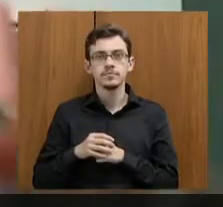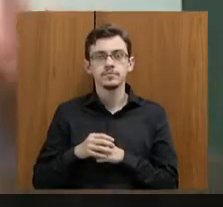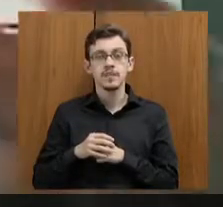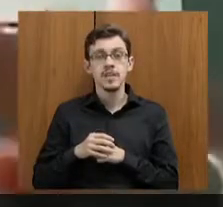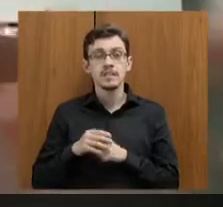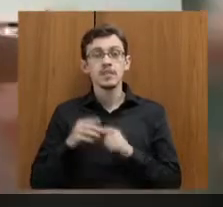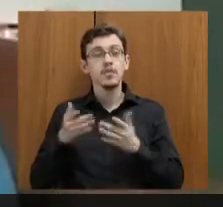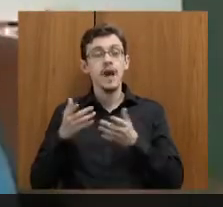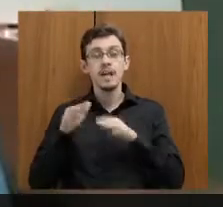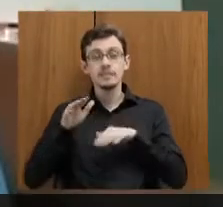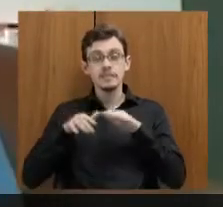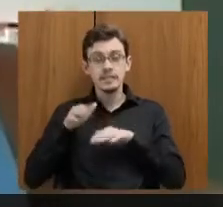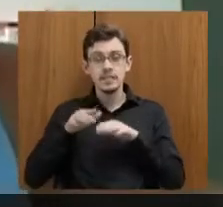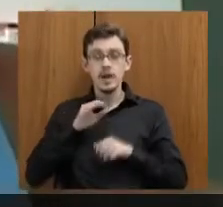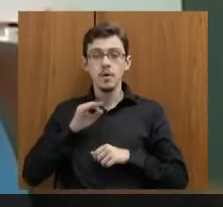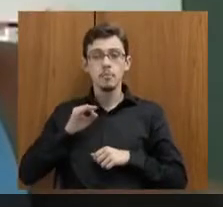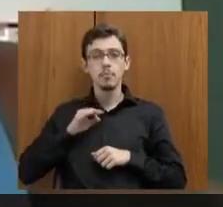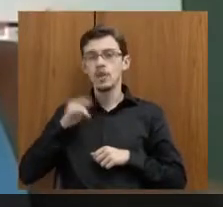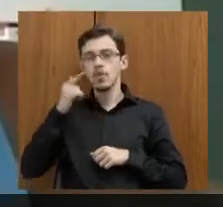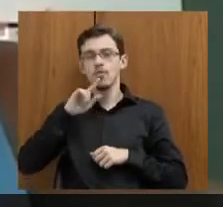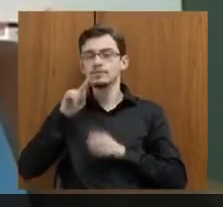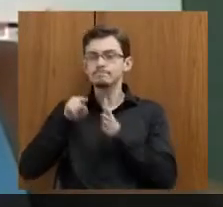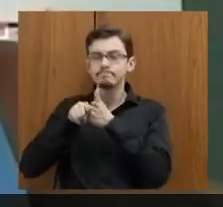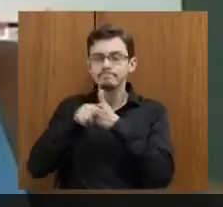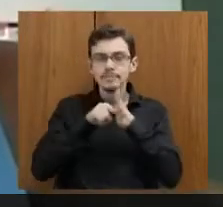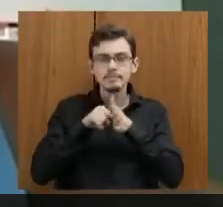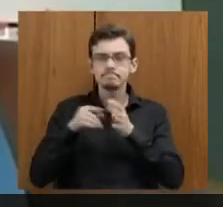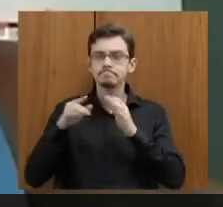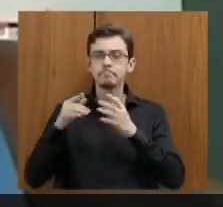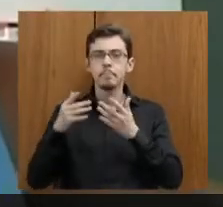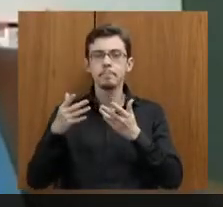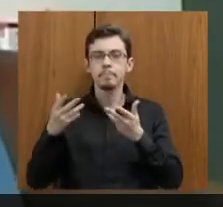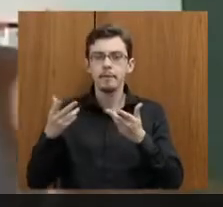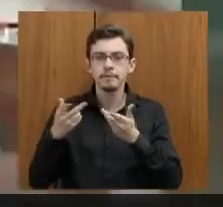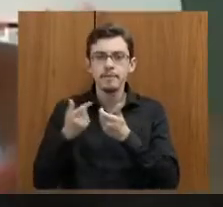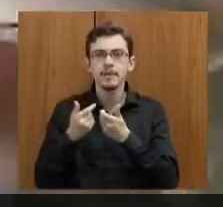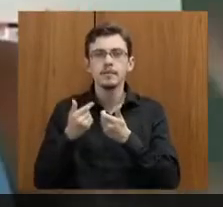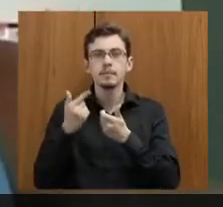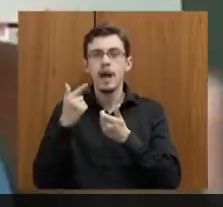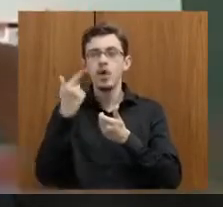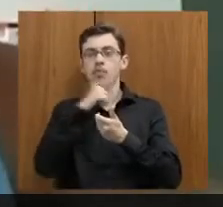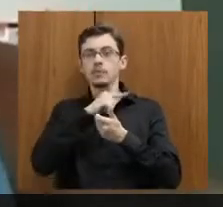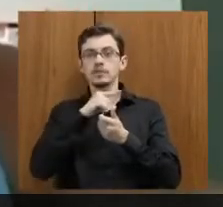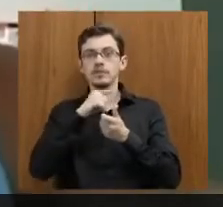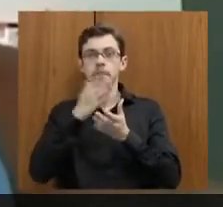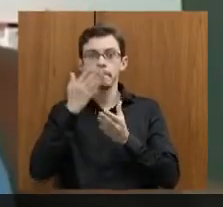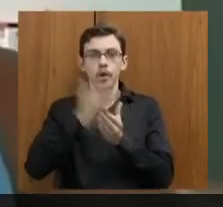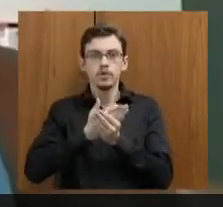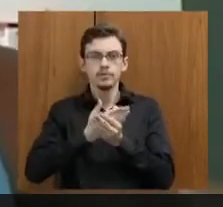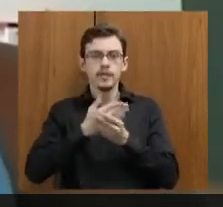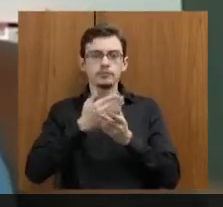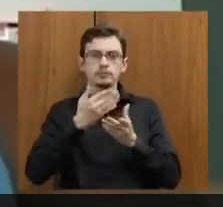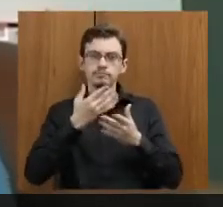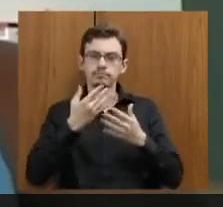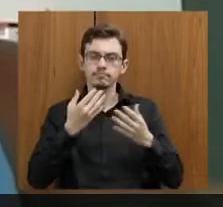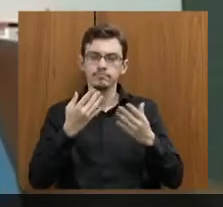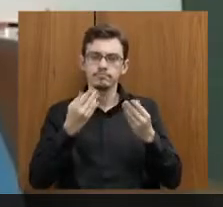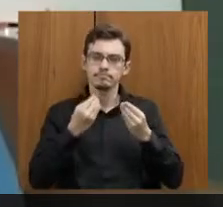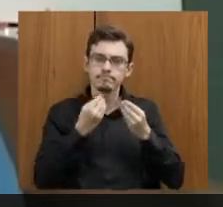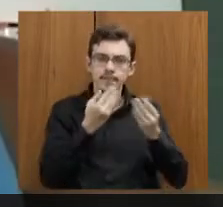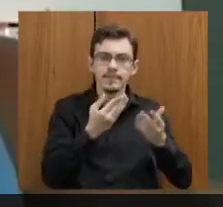para uma decisão que seja pedida a respeito a um convencimento fundamentado